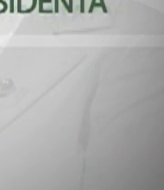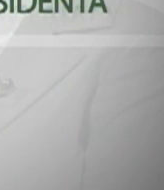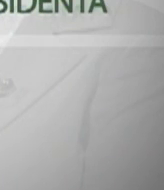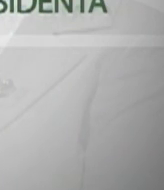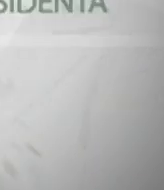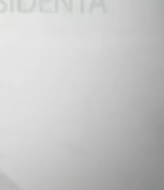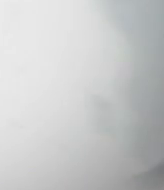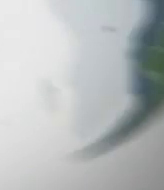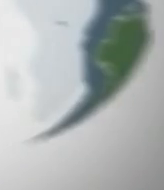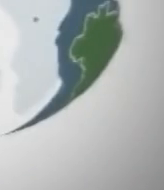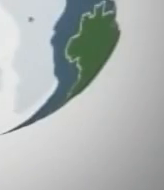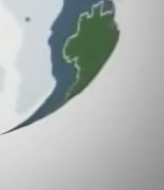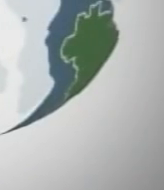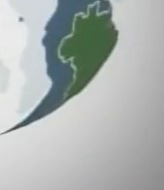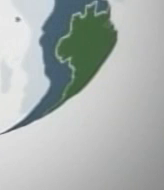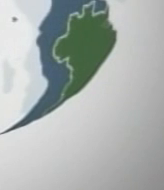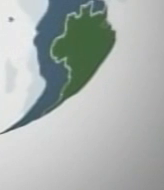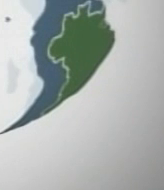Federal.